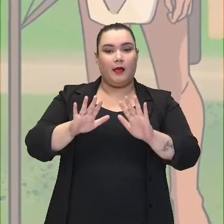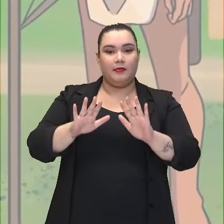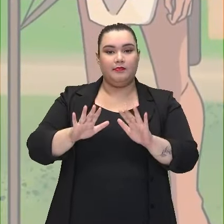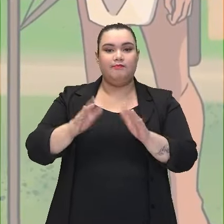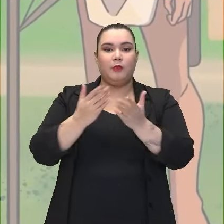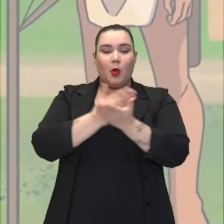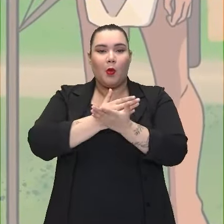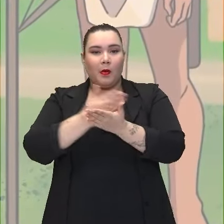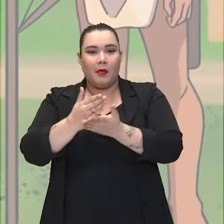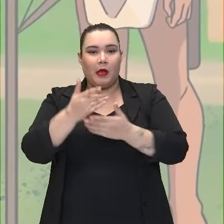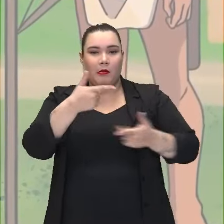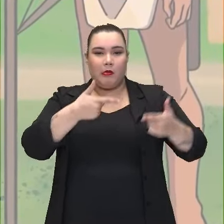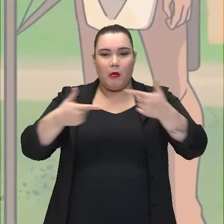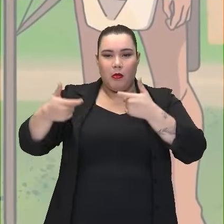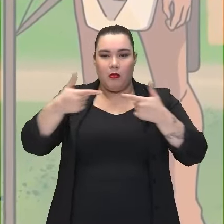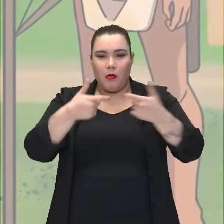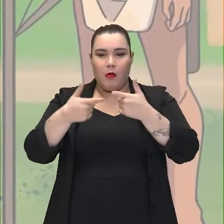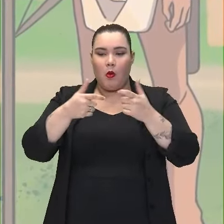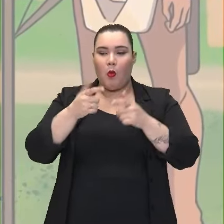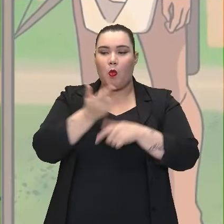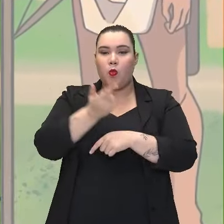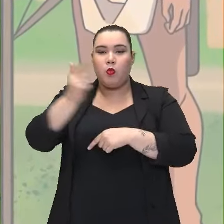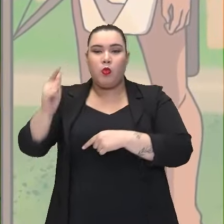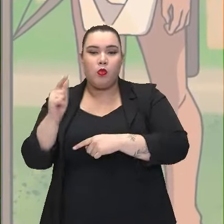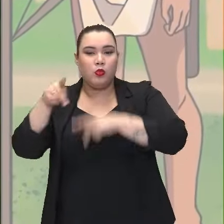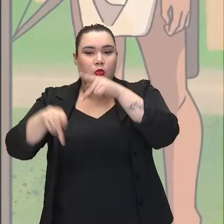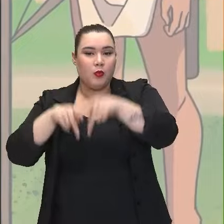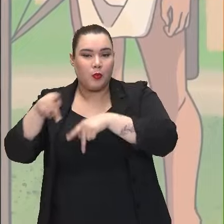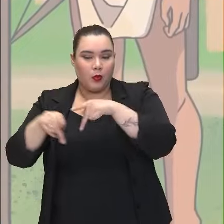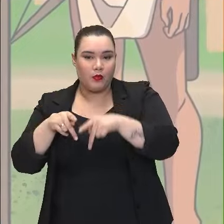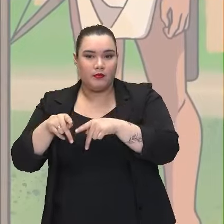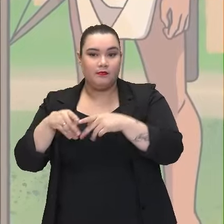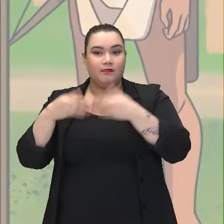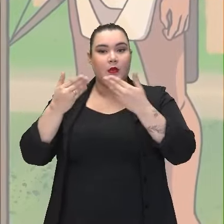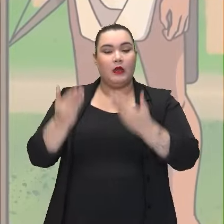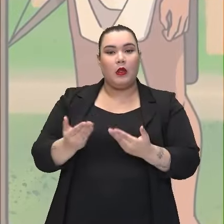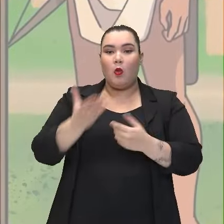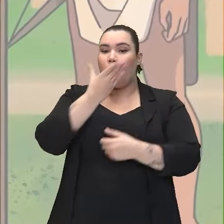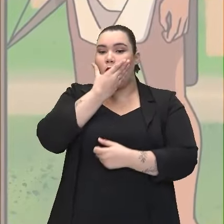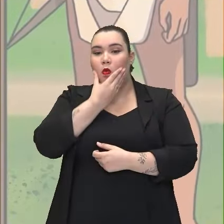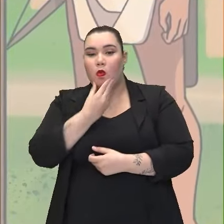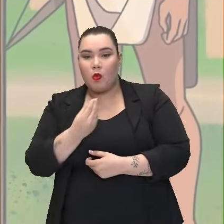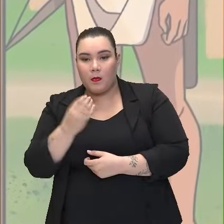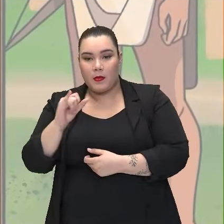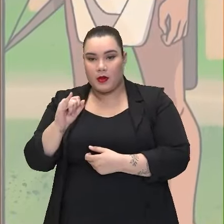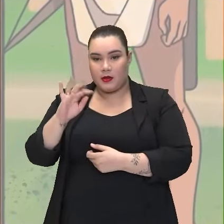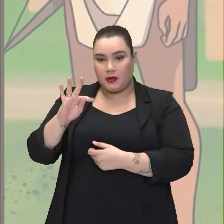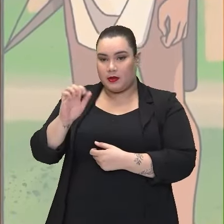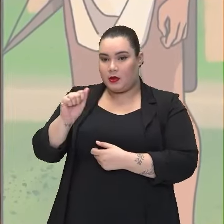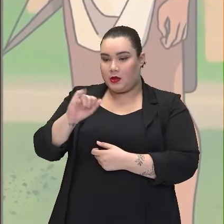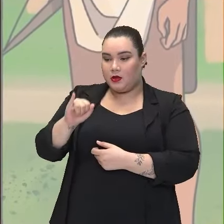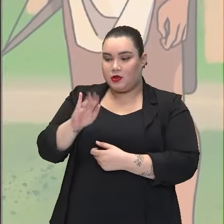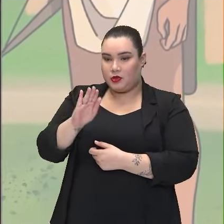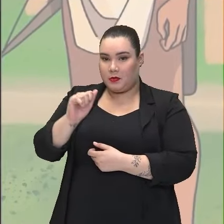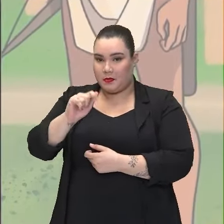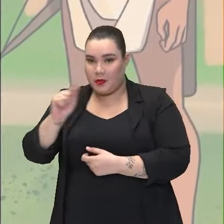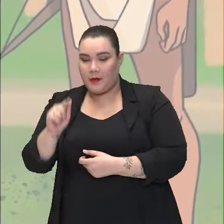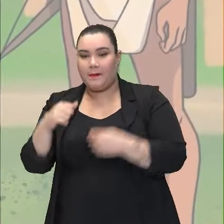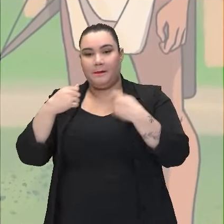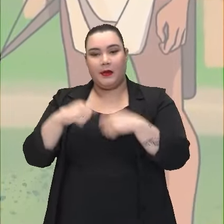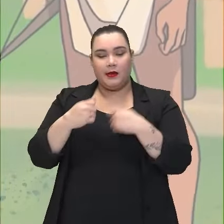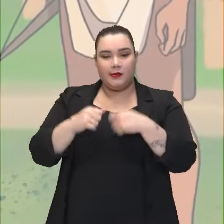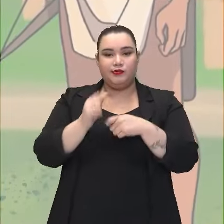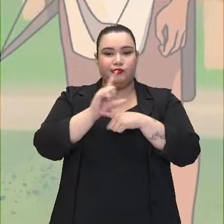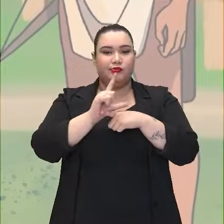guerra contra uma tribo vizinha. Itajibá teve de partir para a luta, e foi com profundo pesar que se despediu